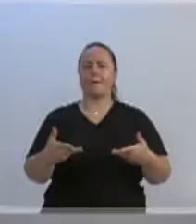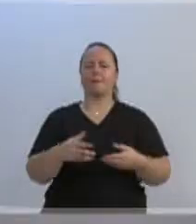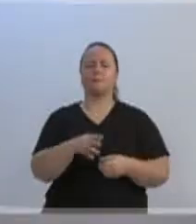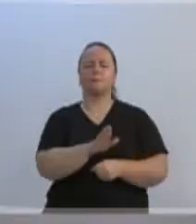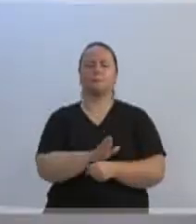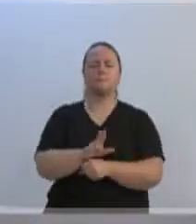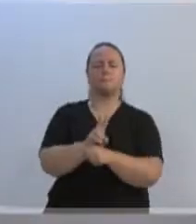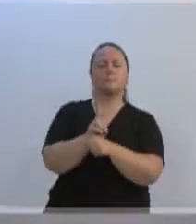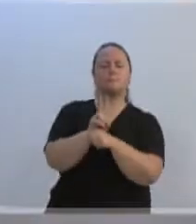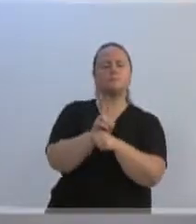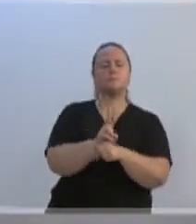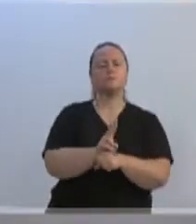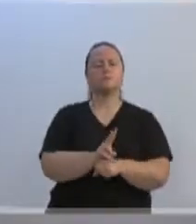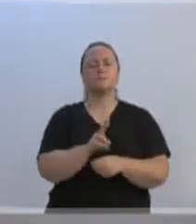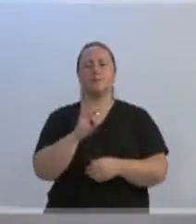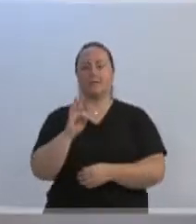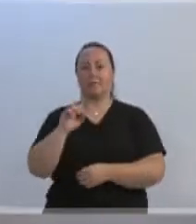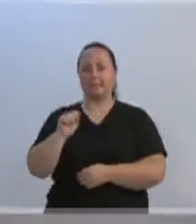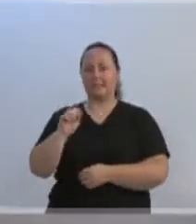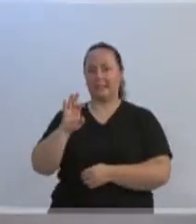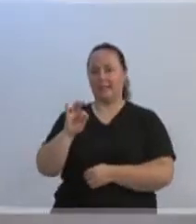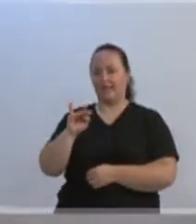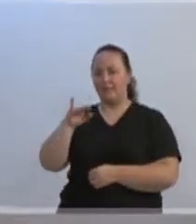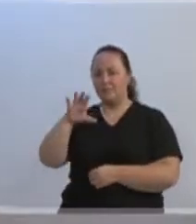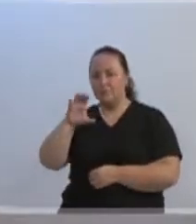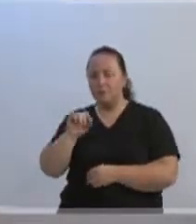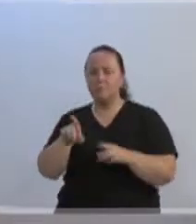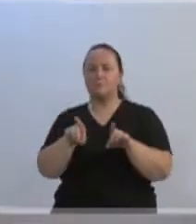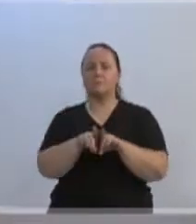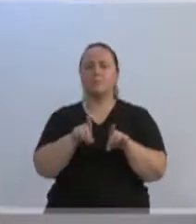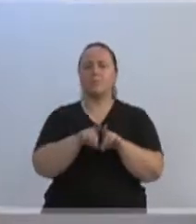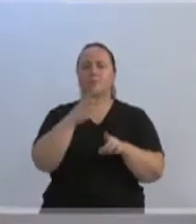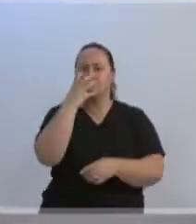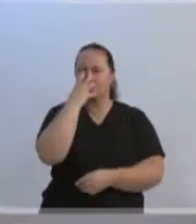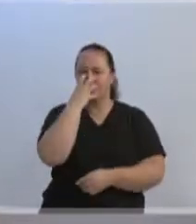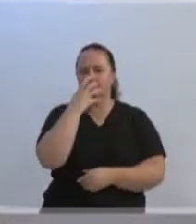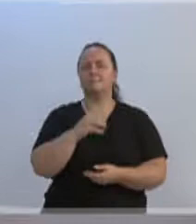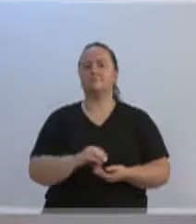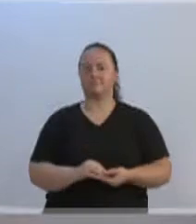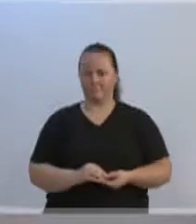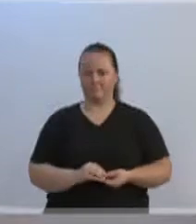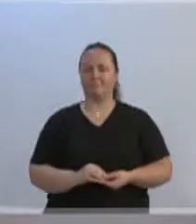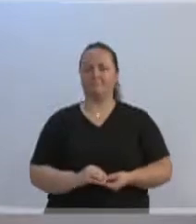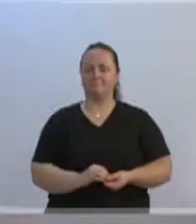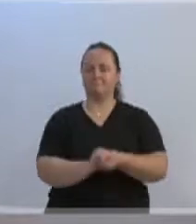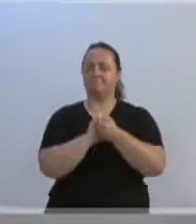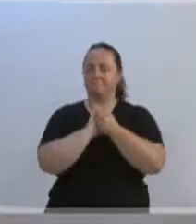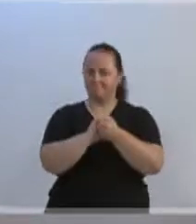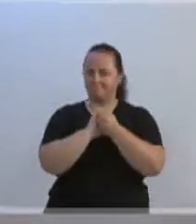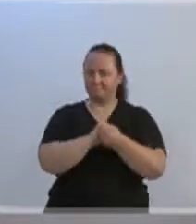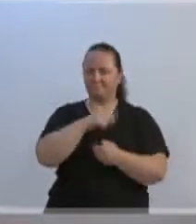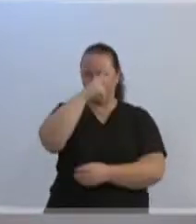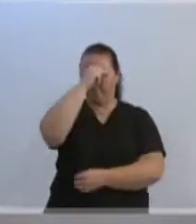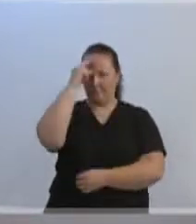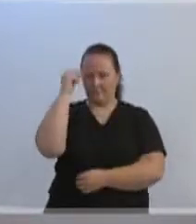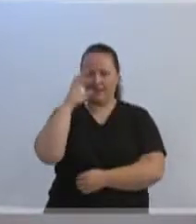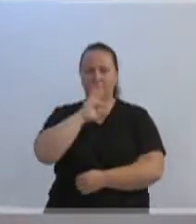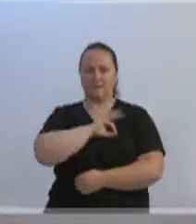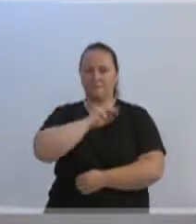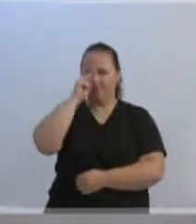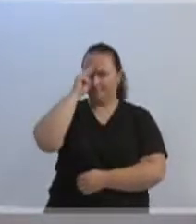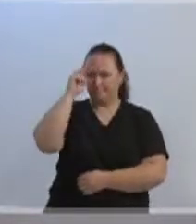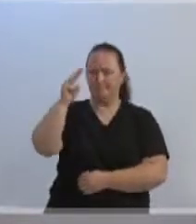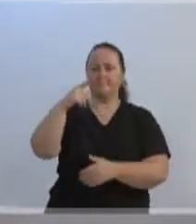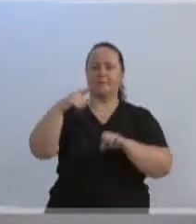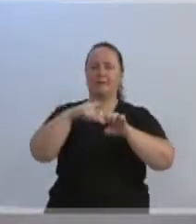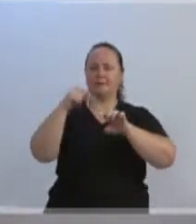tático e canil parabéns ao prefeito parabéns a todos que se envolveram a polícia militar que recebe o empresário